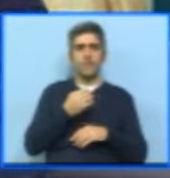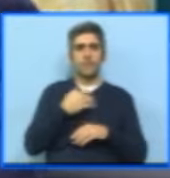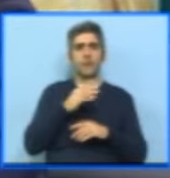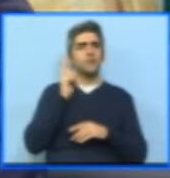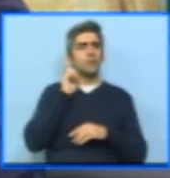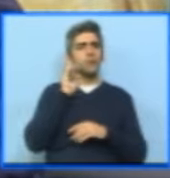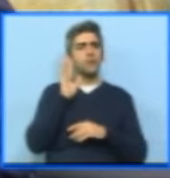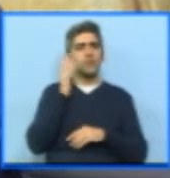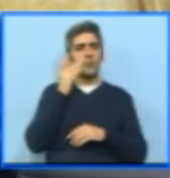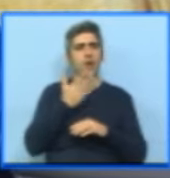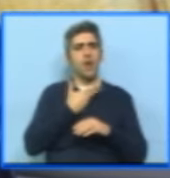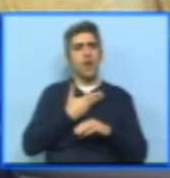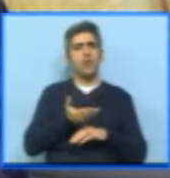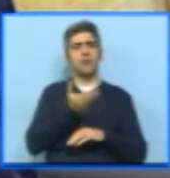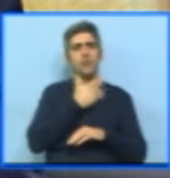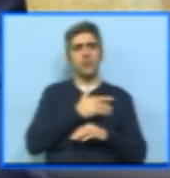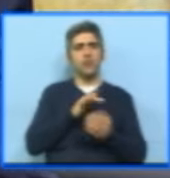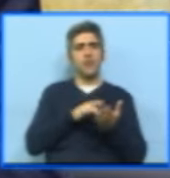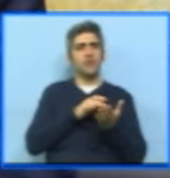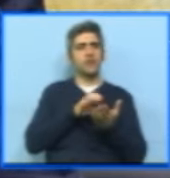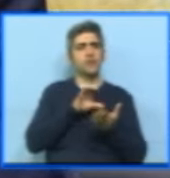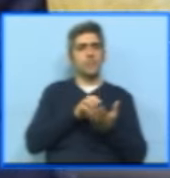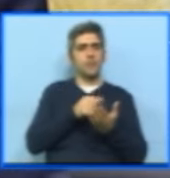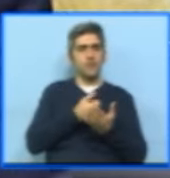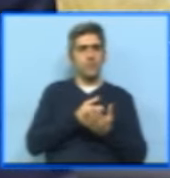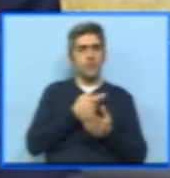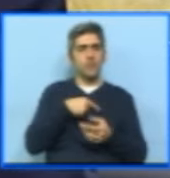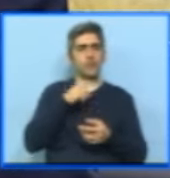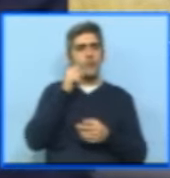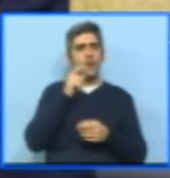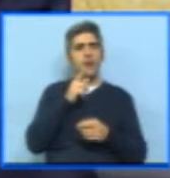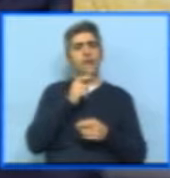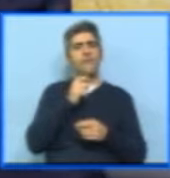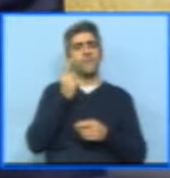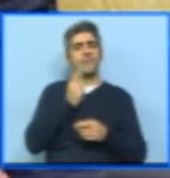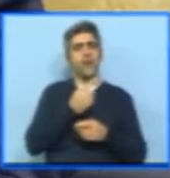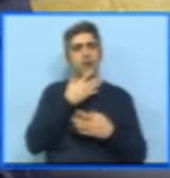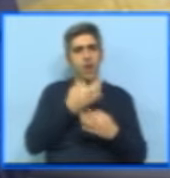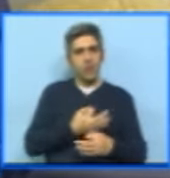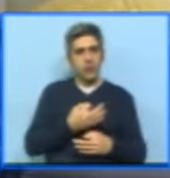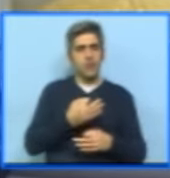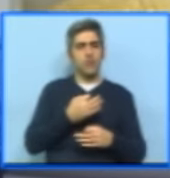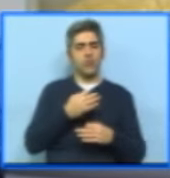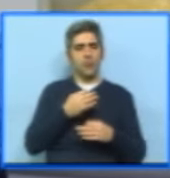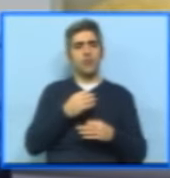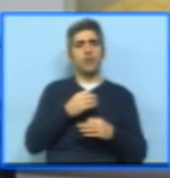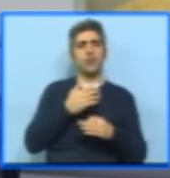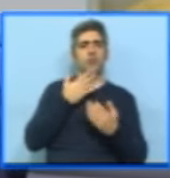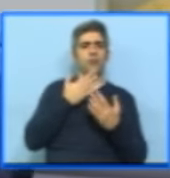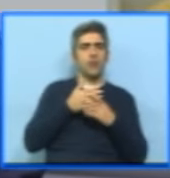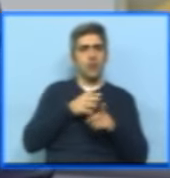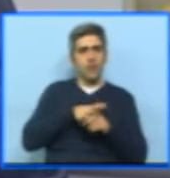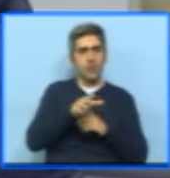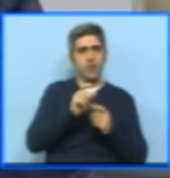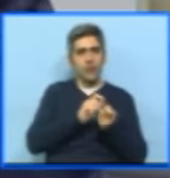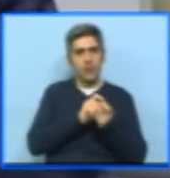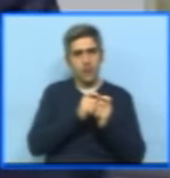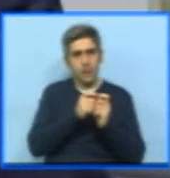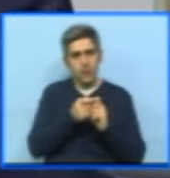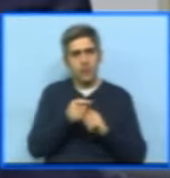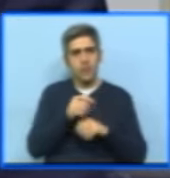mais importante do Antigo Testamento, porque é o nosso pai na fé, e é aquele que começa a inverter, como é muito bem dito